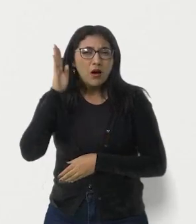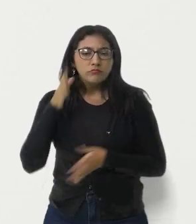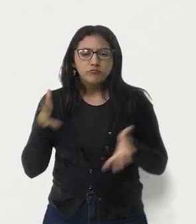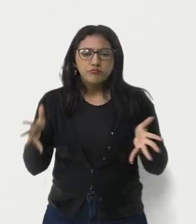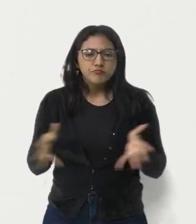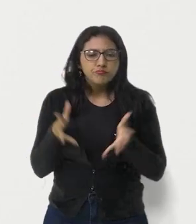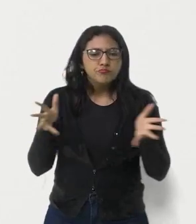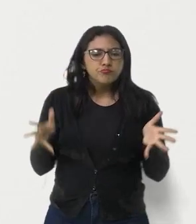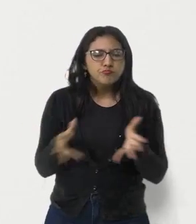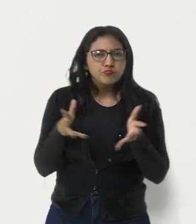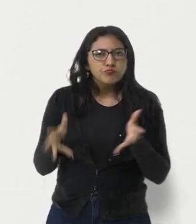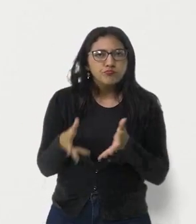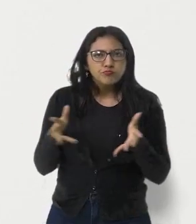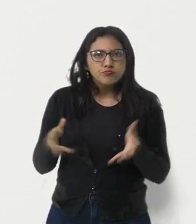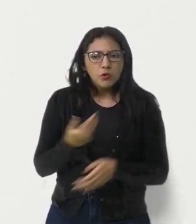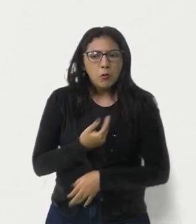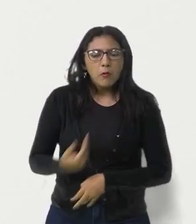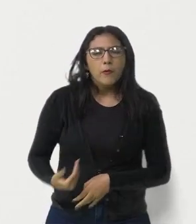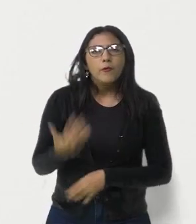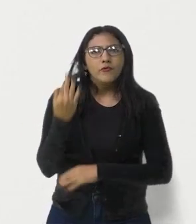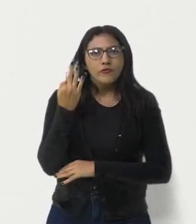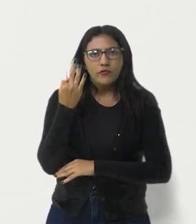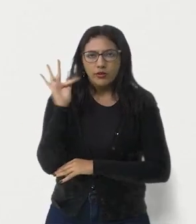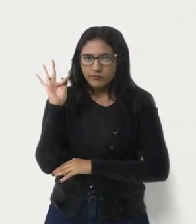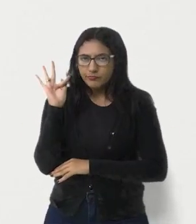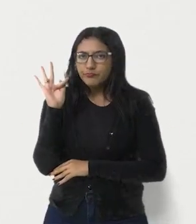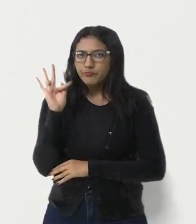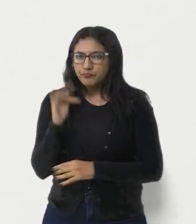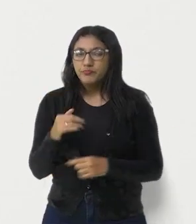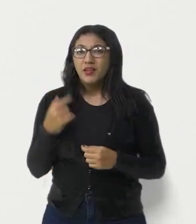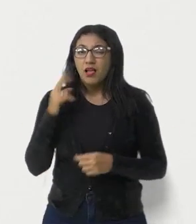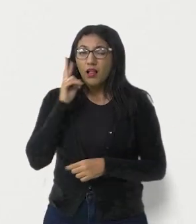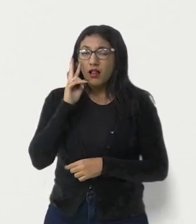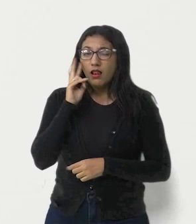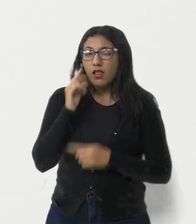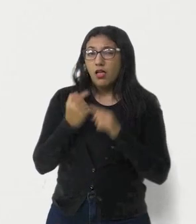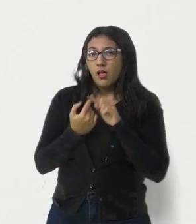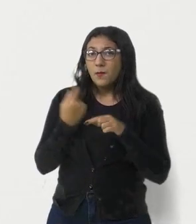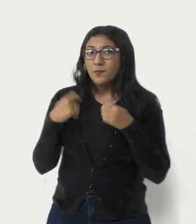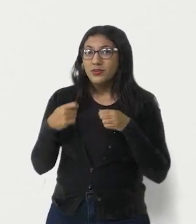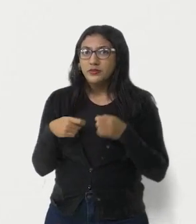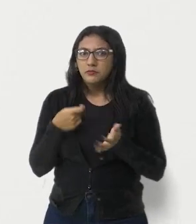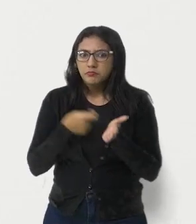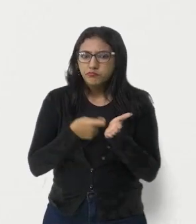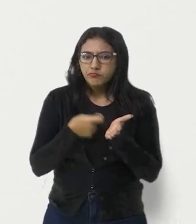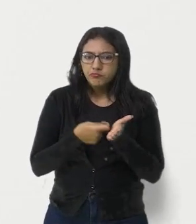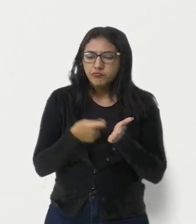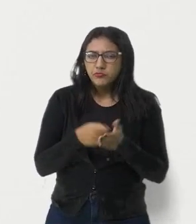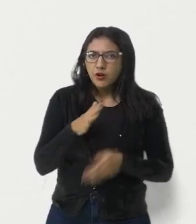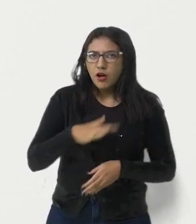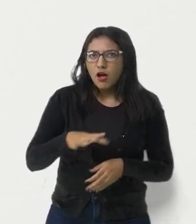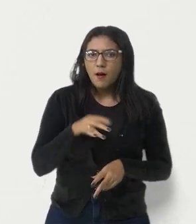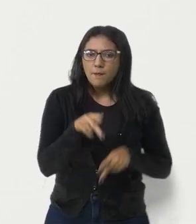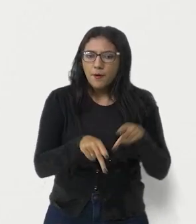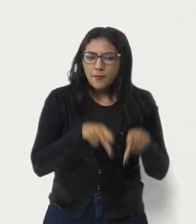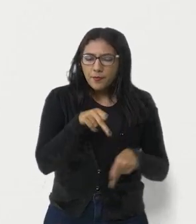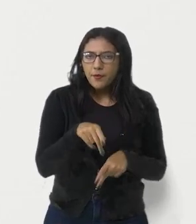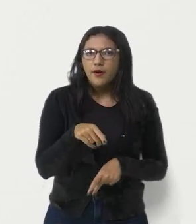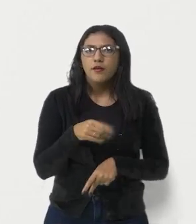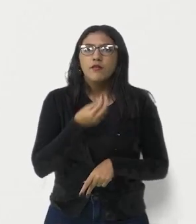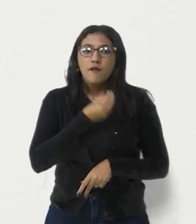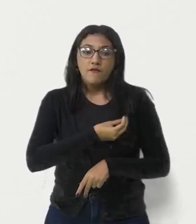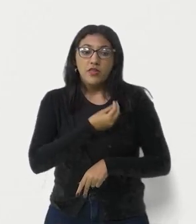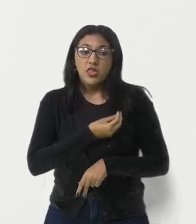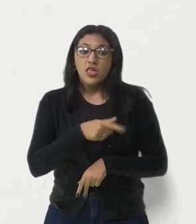cá estimulados pelo governo federal, que, como vocês devem lembrar, eles precisavam que a população ocupasse esse